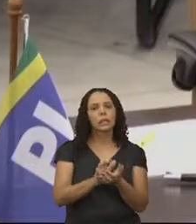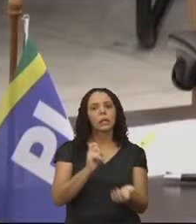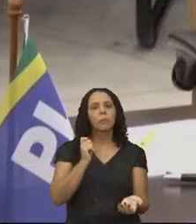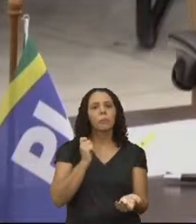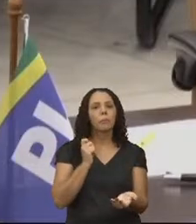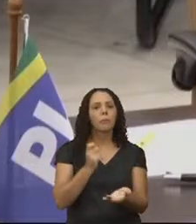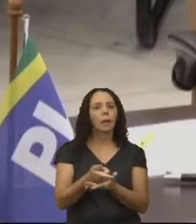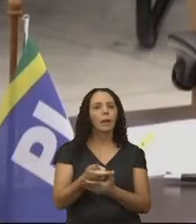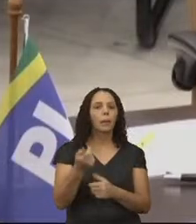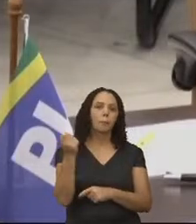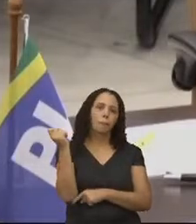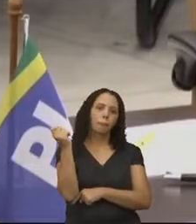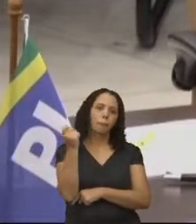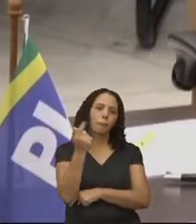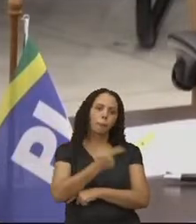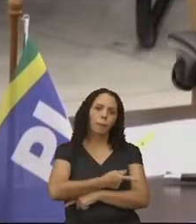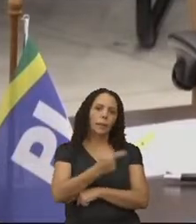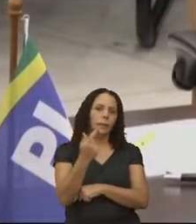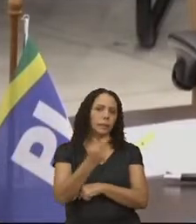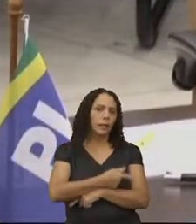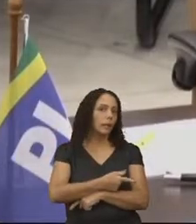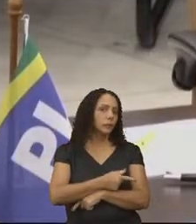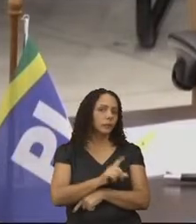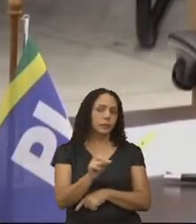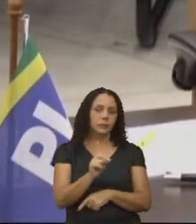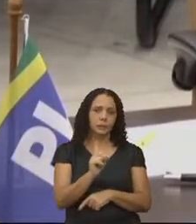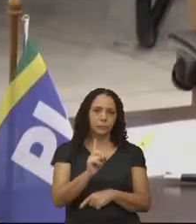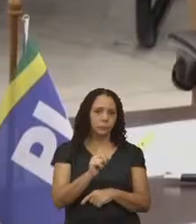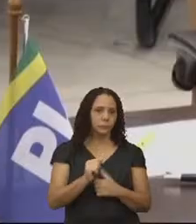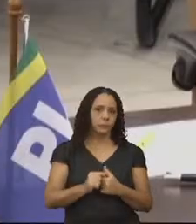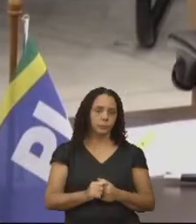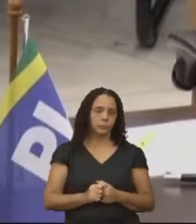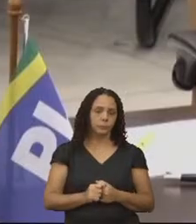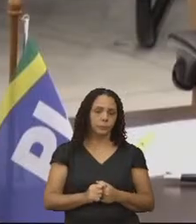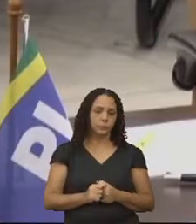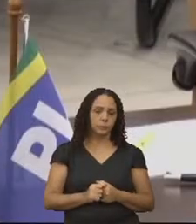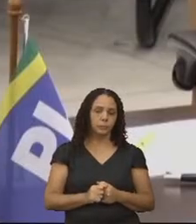aguenta mais. Se vocês verem aqui, ó,